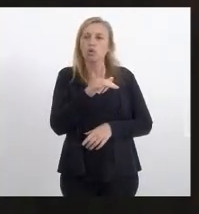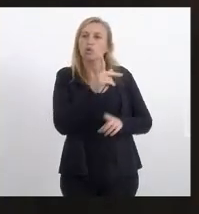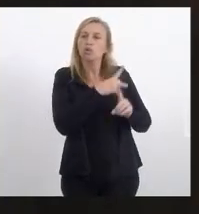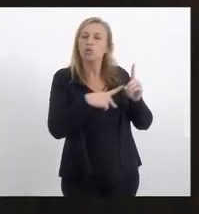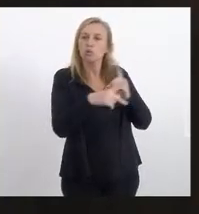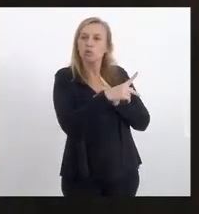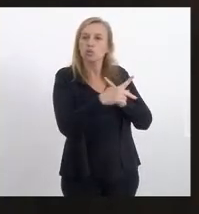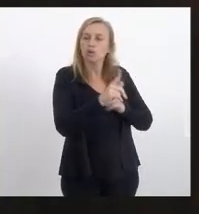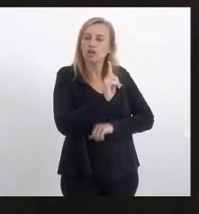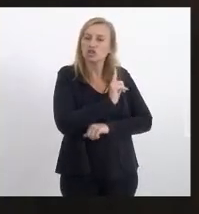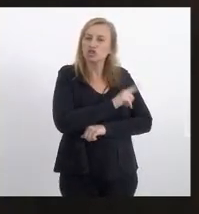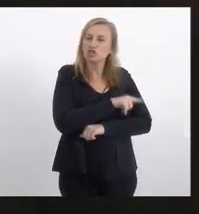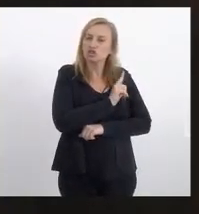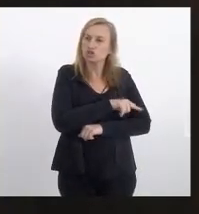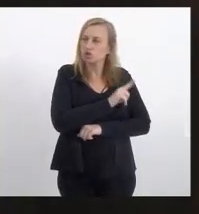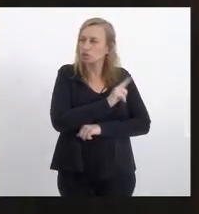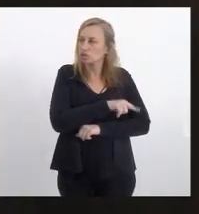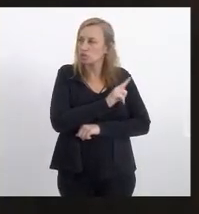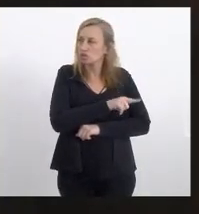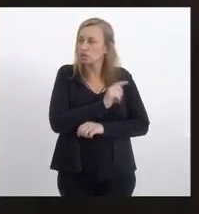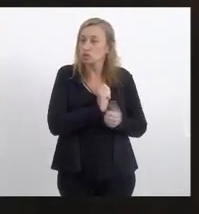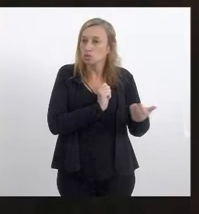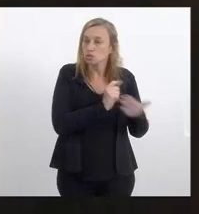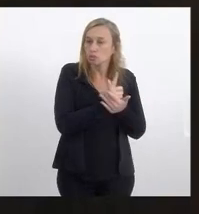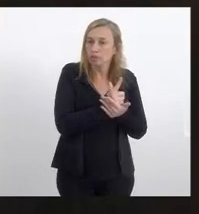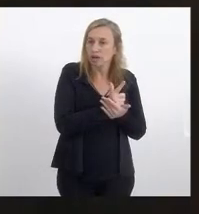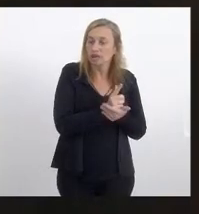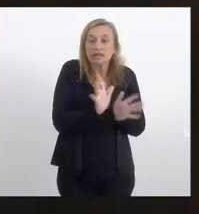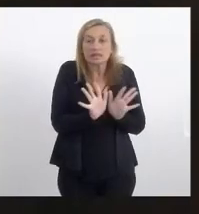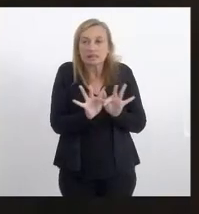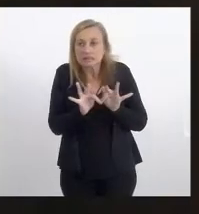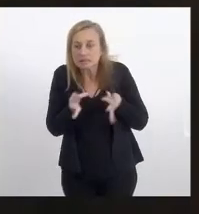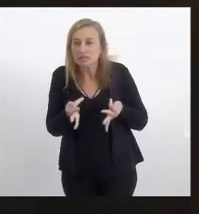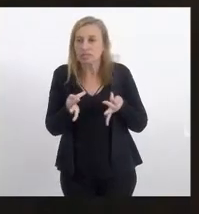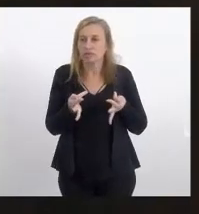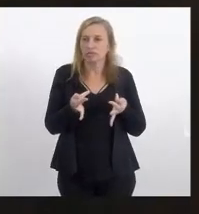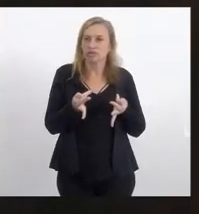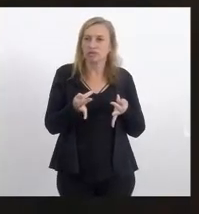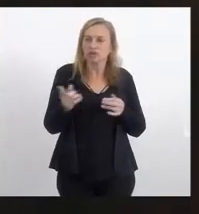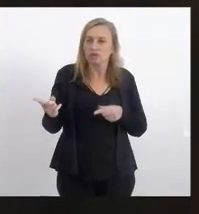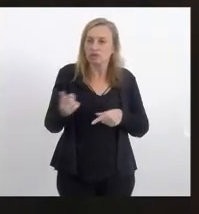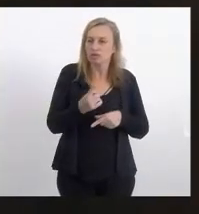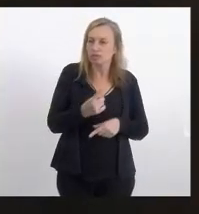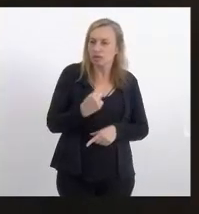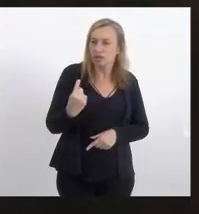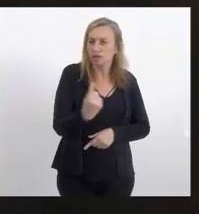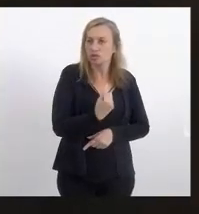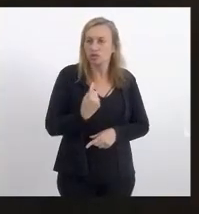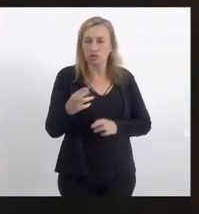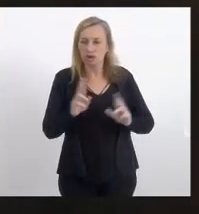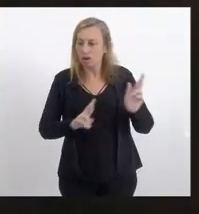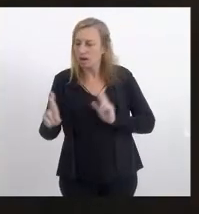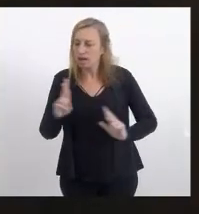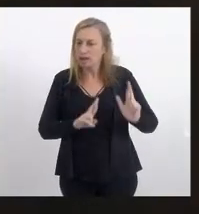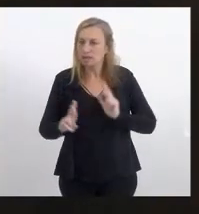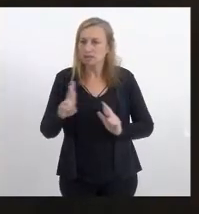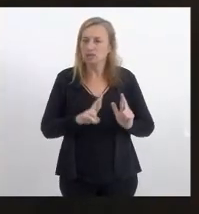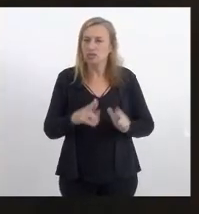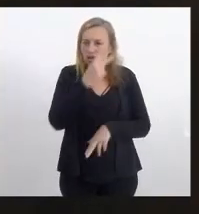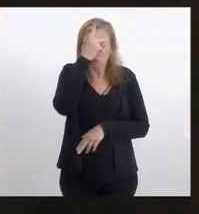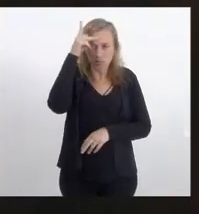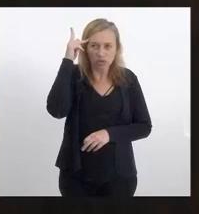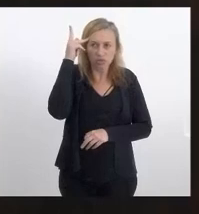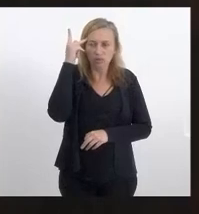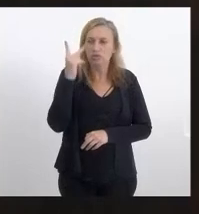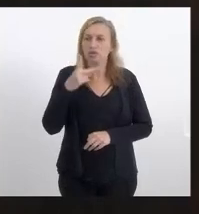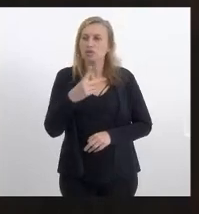faz a gestão do pagamento Eles simplesmente vem para nós a relação das